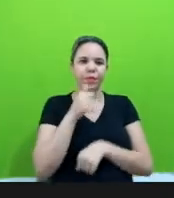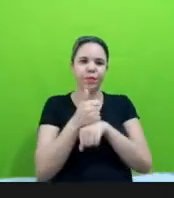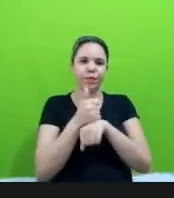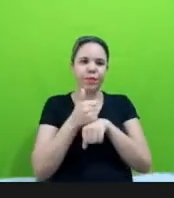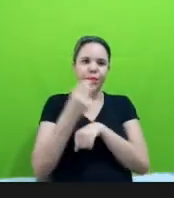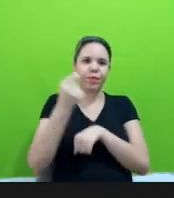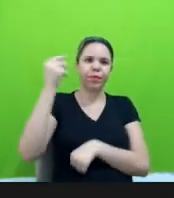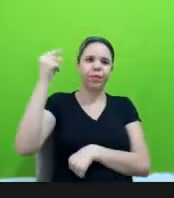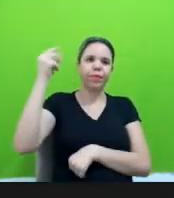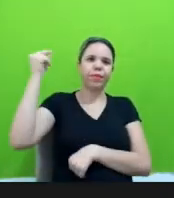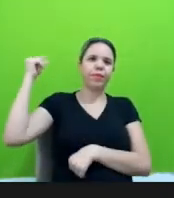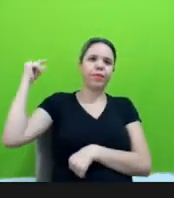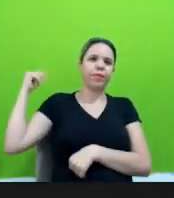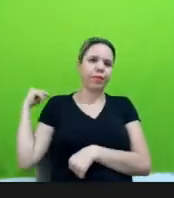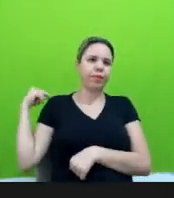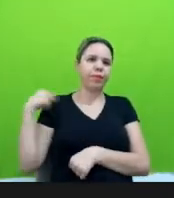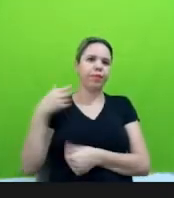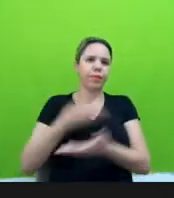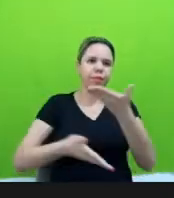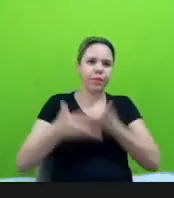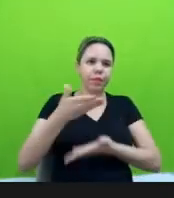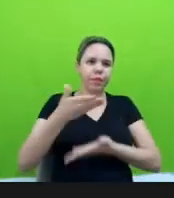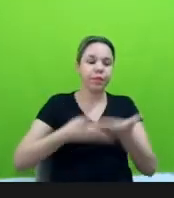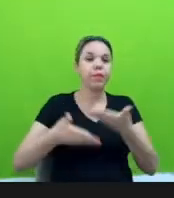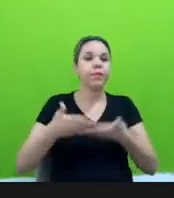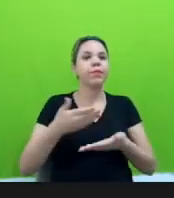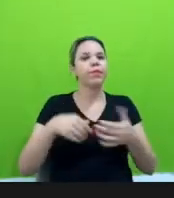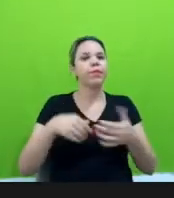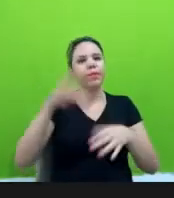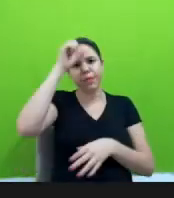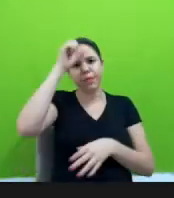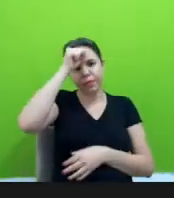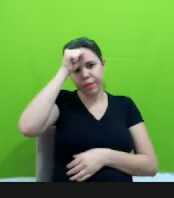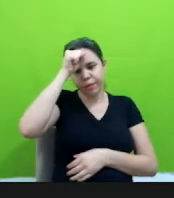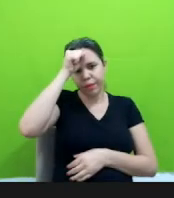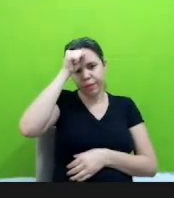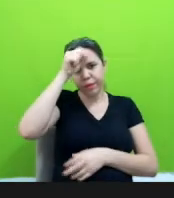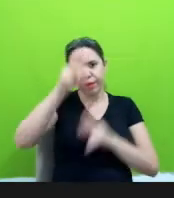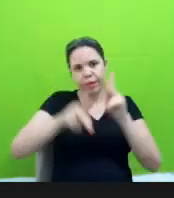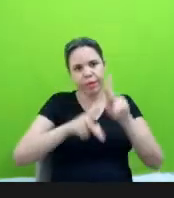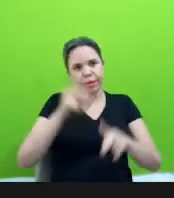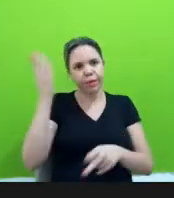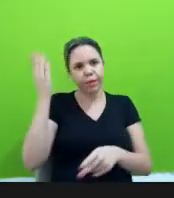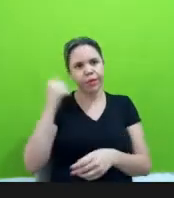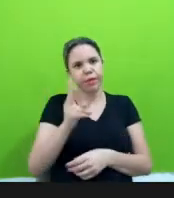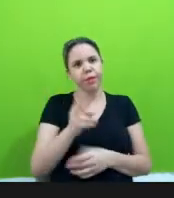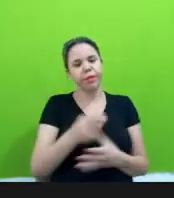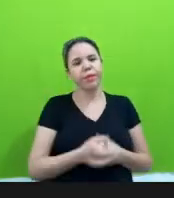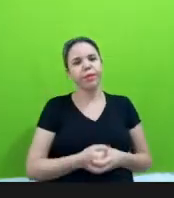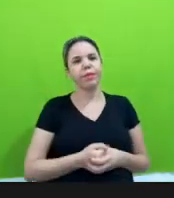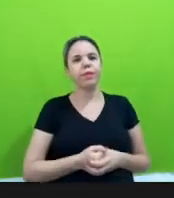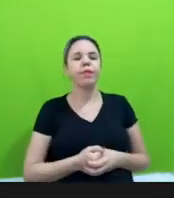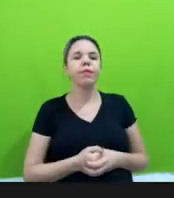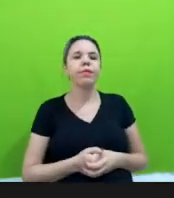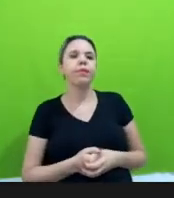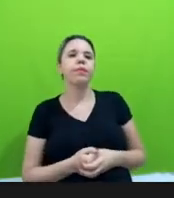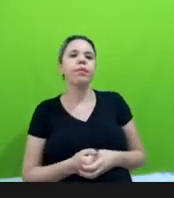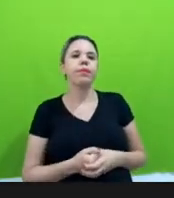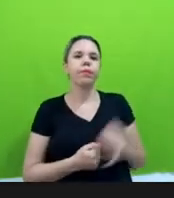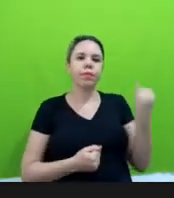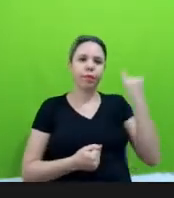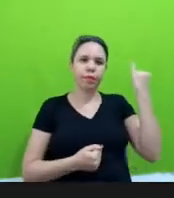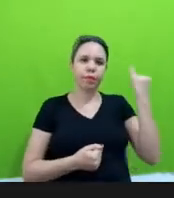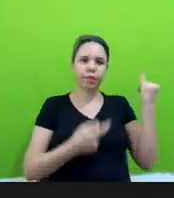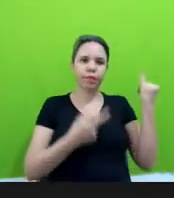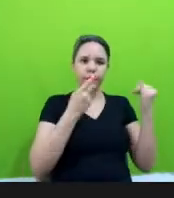tempo, pode compartilhar com a gente. Eu, enfim, aprendo muito com ele aí, com o pessoal do Fiquem Sabendo sempre. É importante falar, a educação